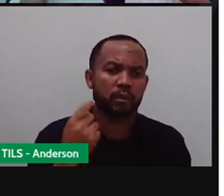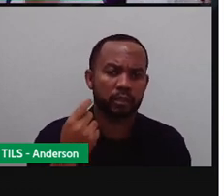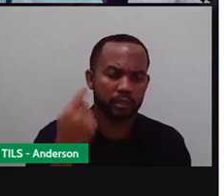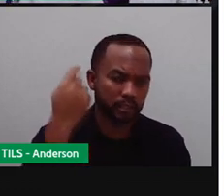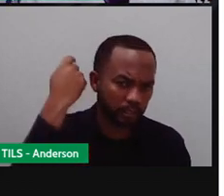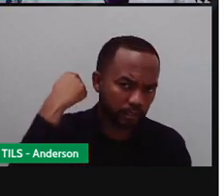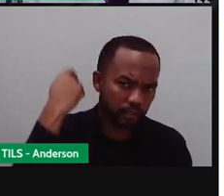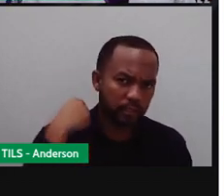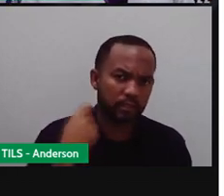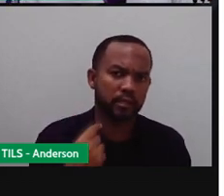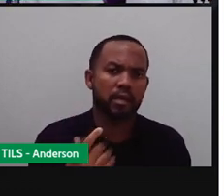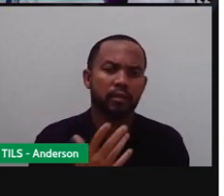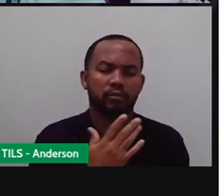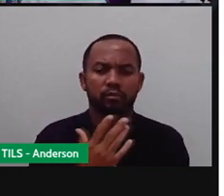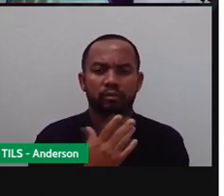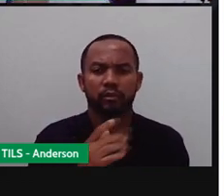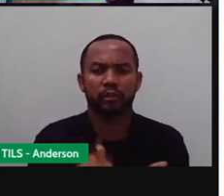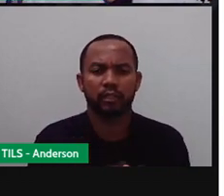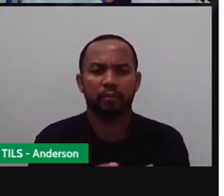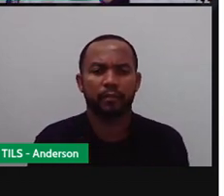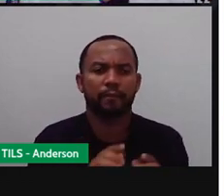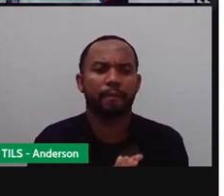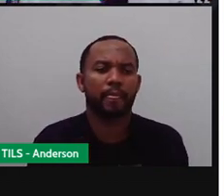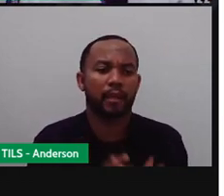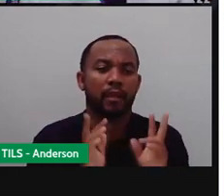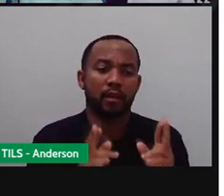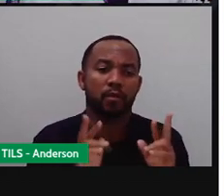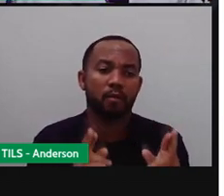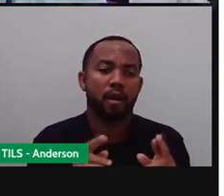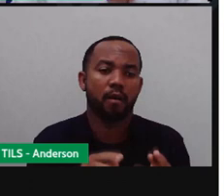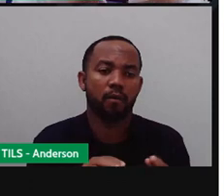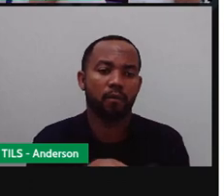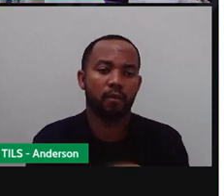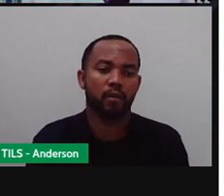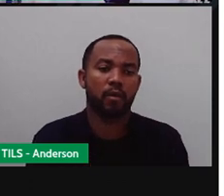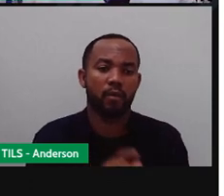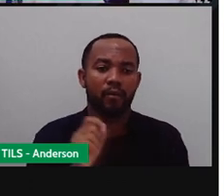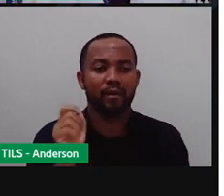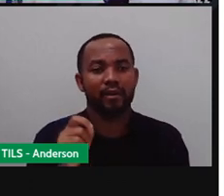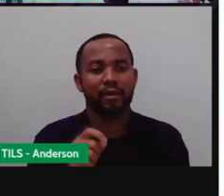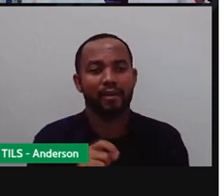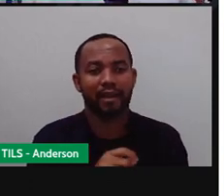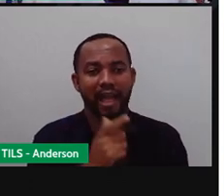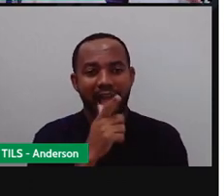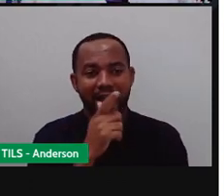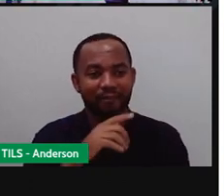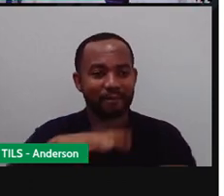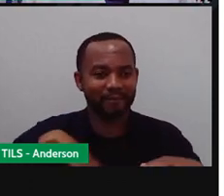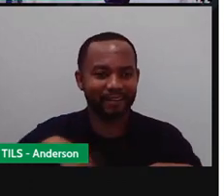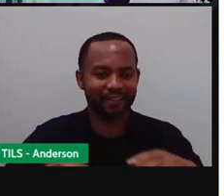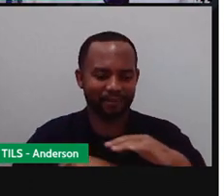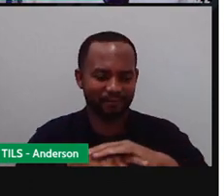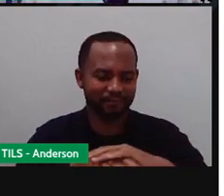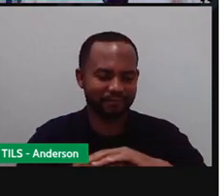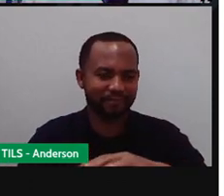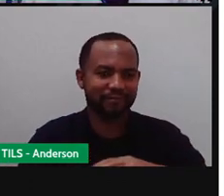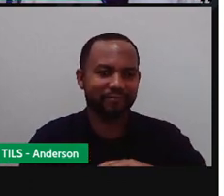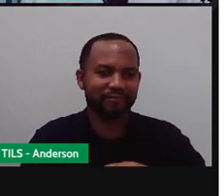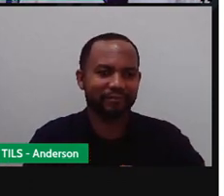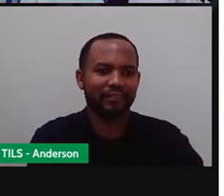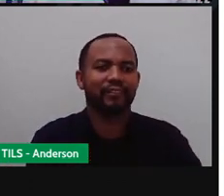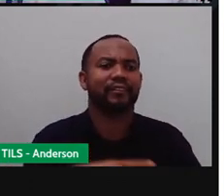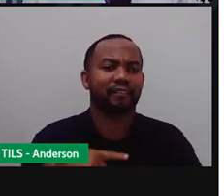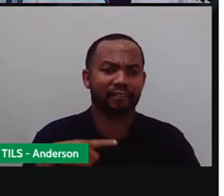essa capa de proteção, assim como é o caranguejo, Anderson. Pois é, o caranguejo, ele tem aquela capa dura ali, né, de proteção,